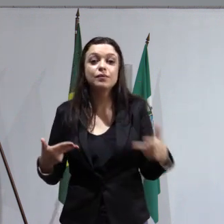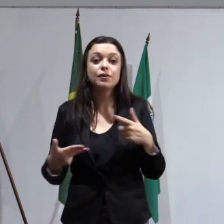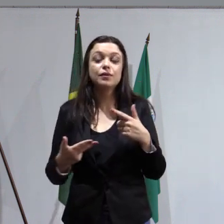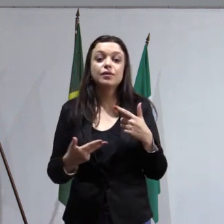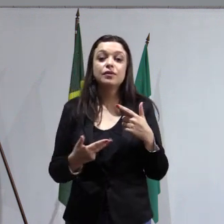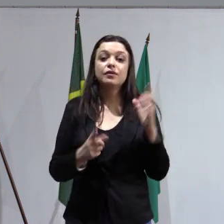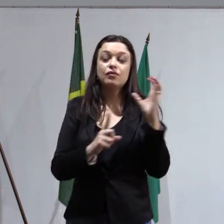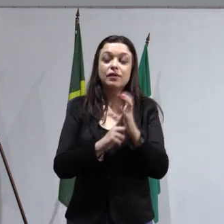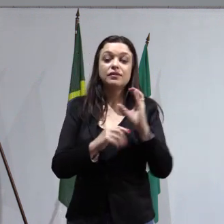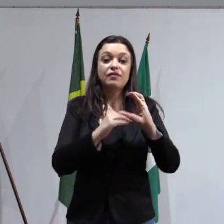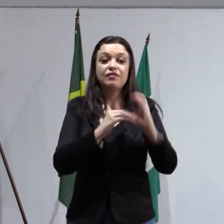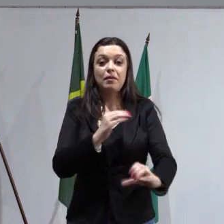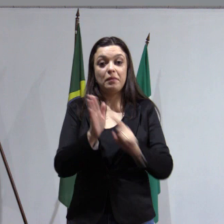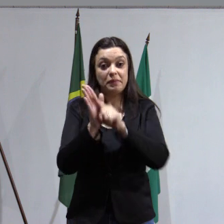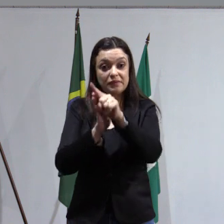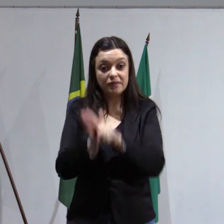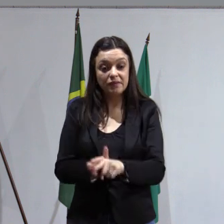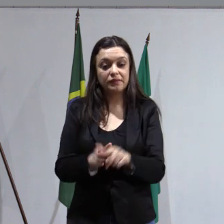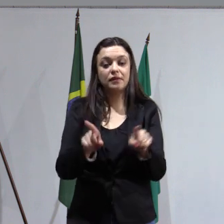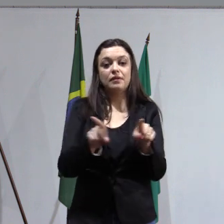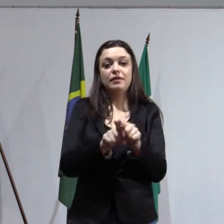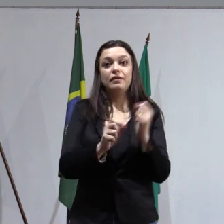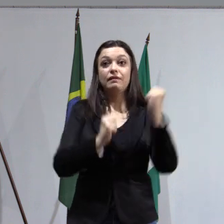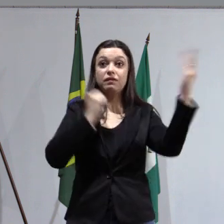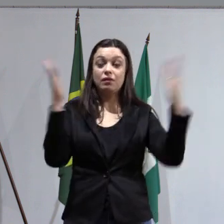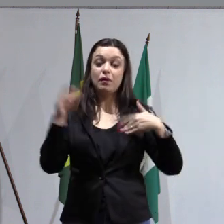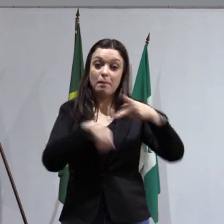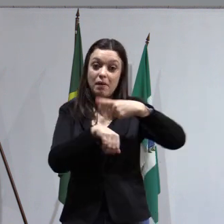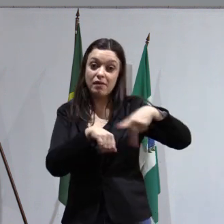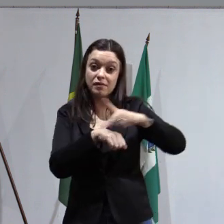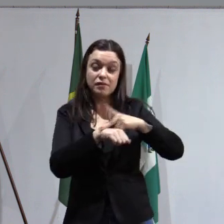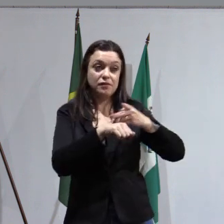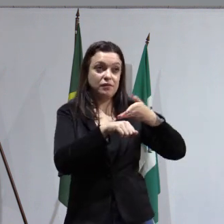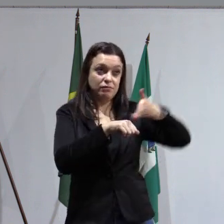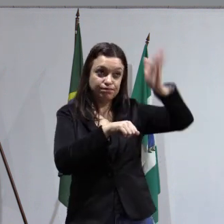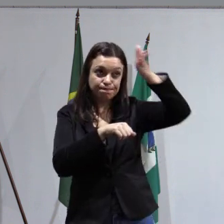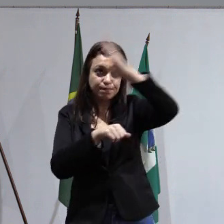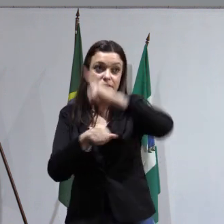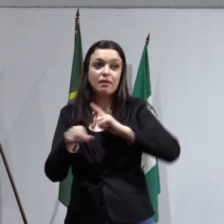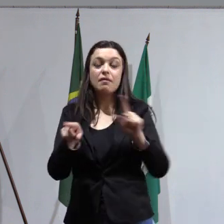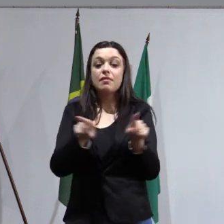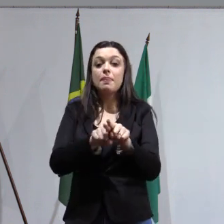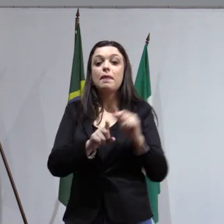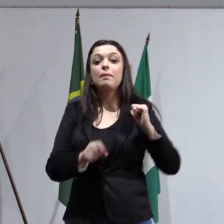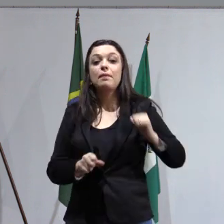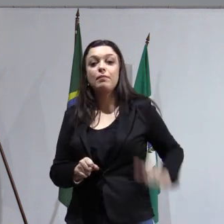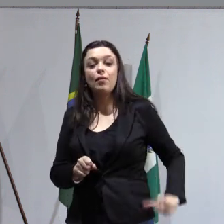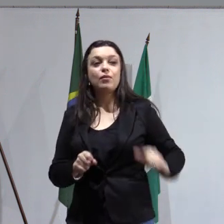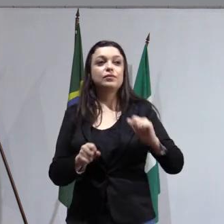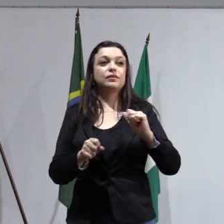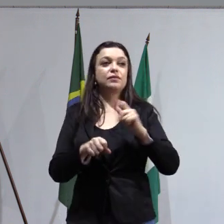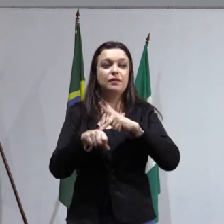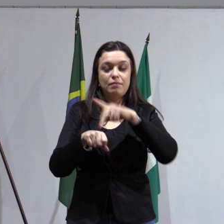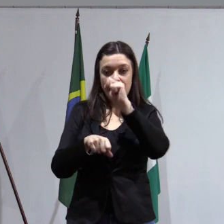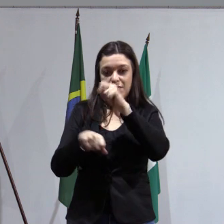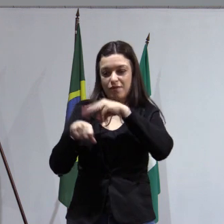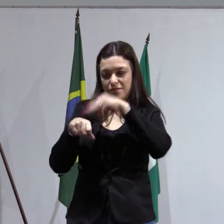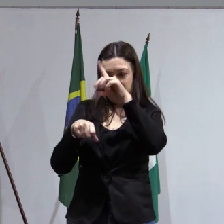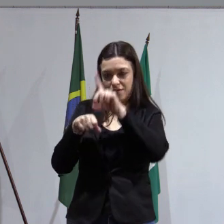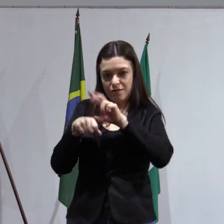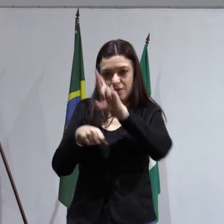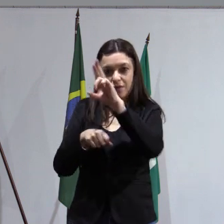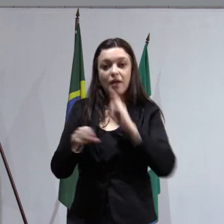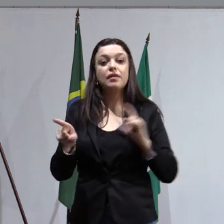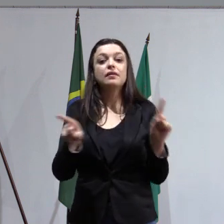de pesquisa, a internacionalização, as bolsas de iniciação científica e de pós-graduação. A gente exige